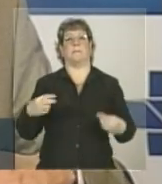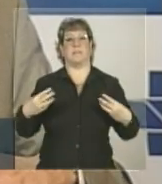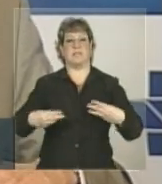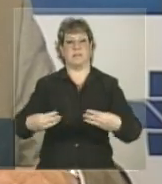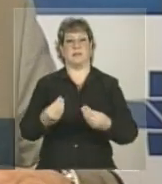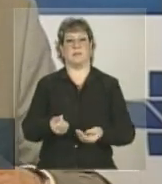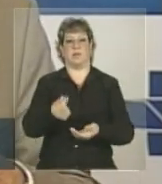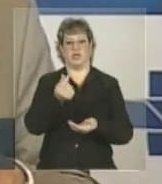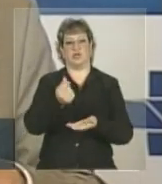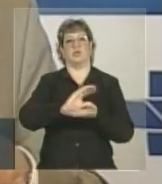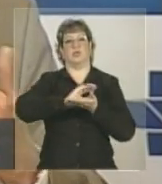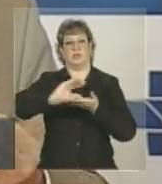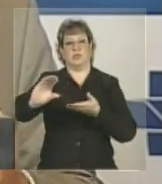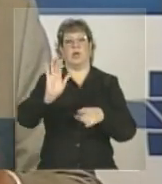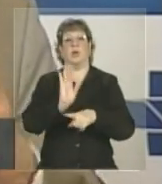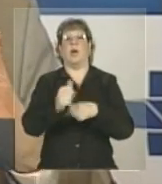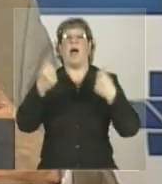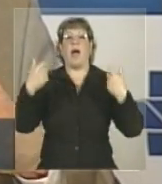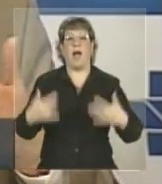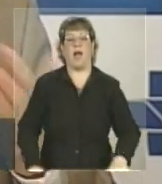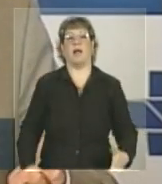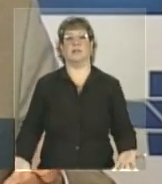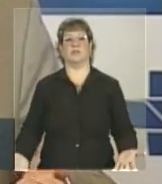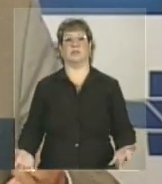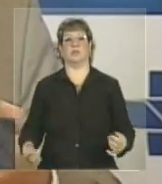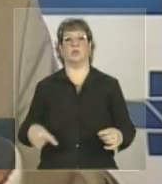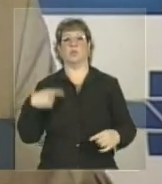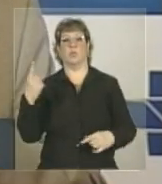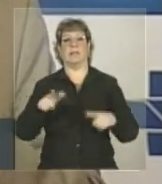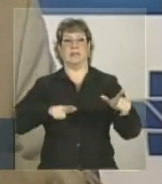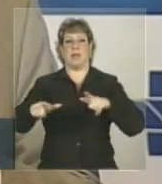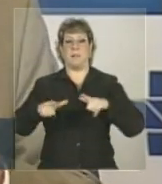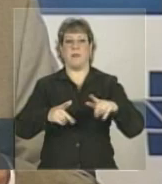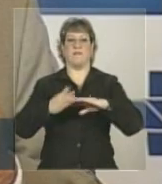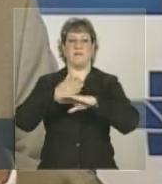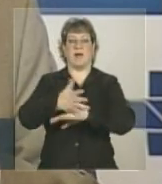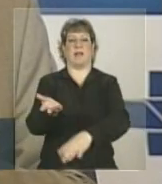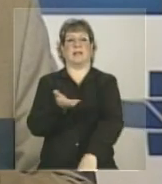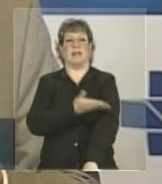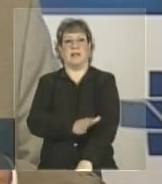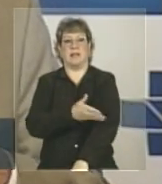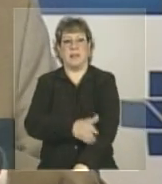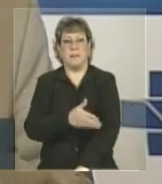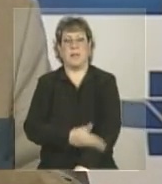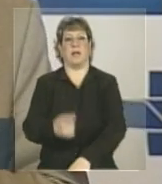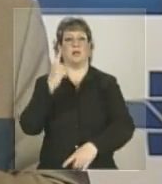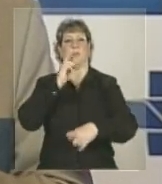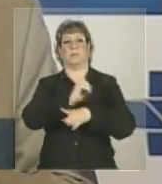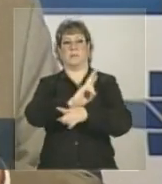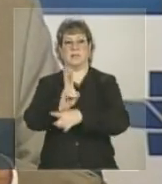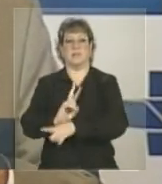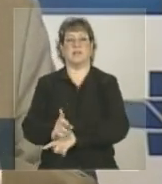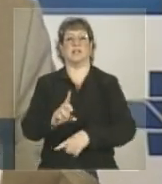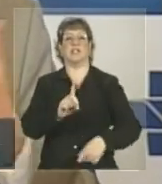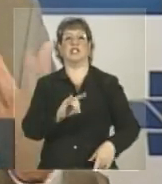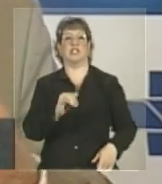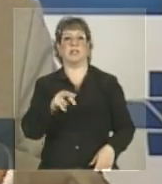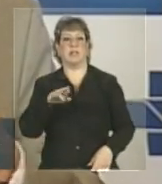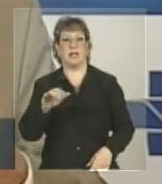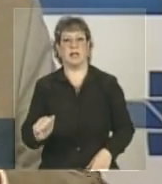estaduais e municipais para os gastos com a mobilização da campanha, treinamento, supervisão diária